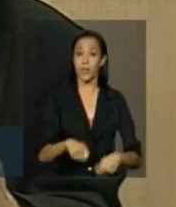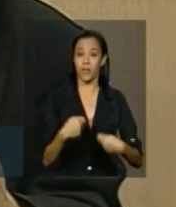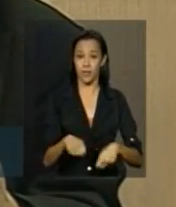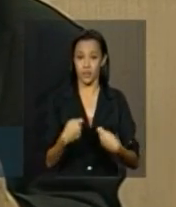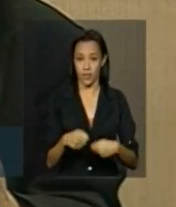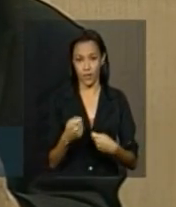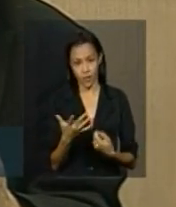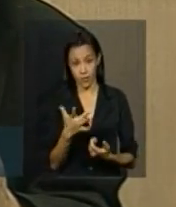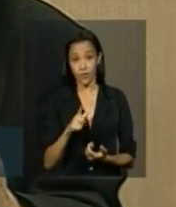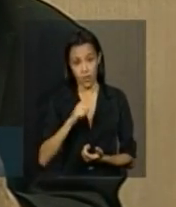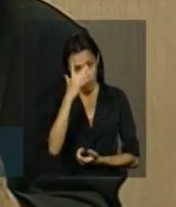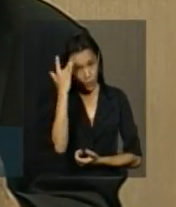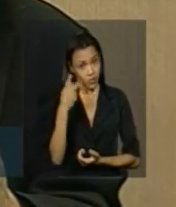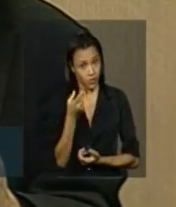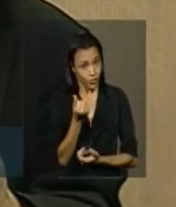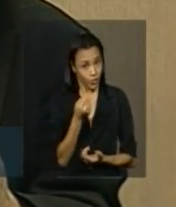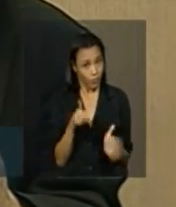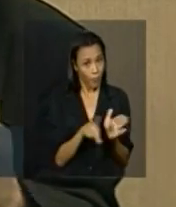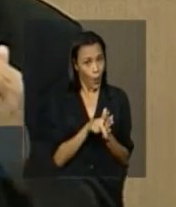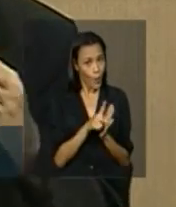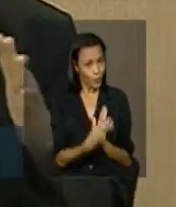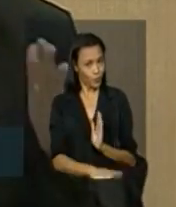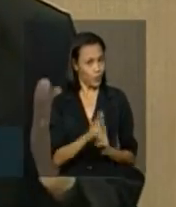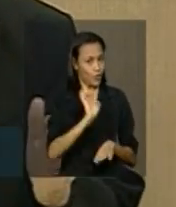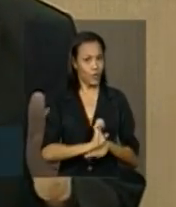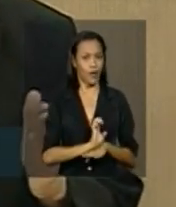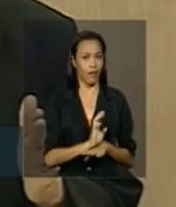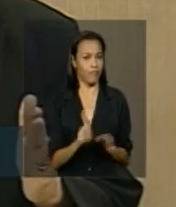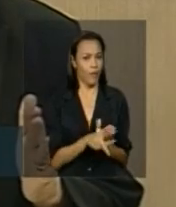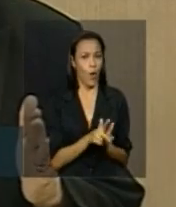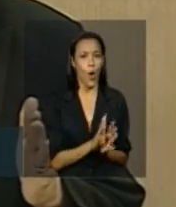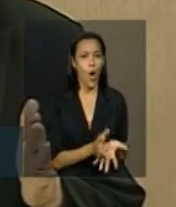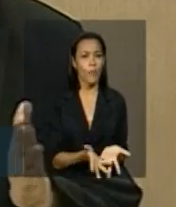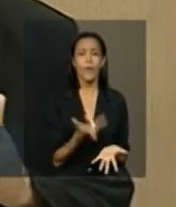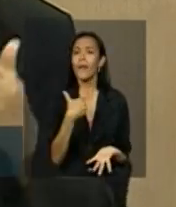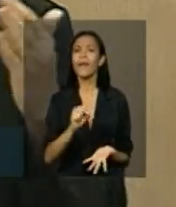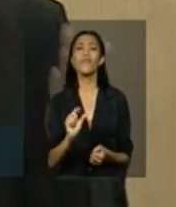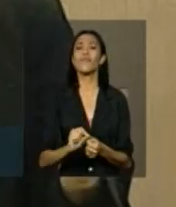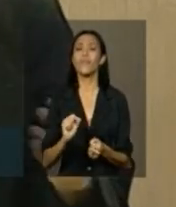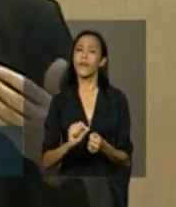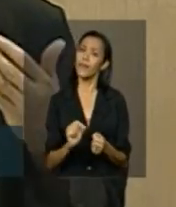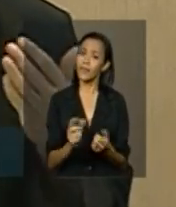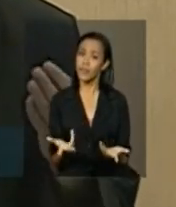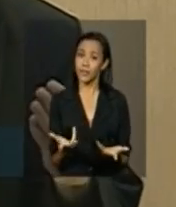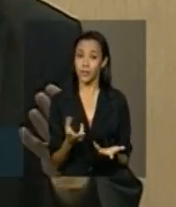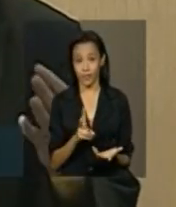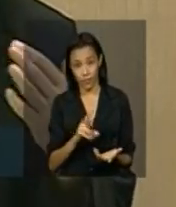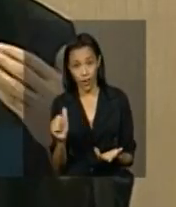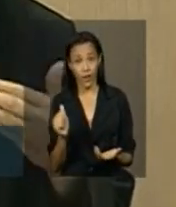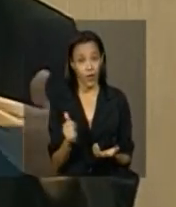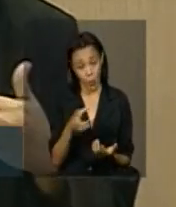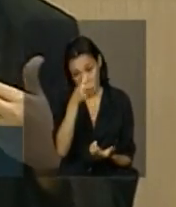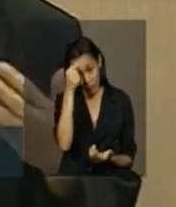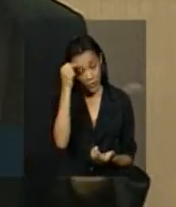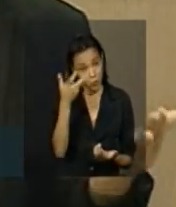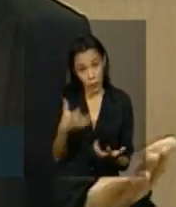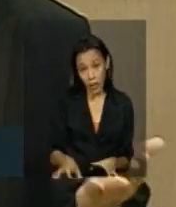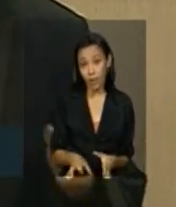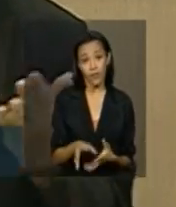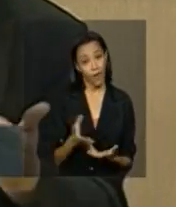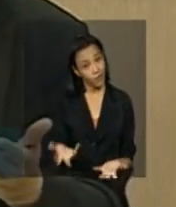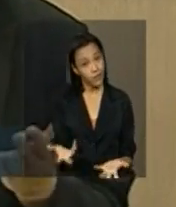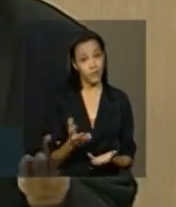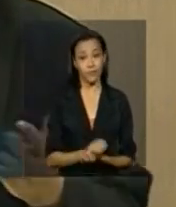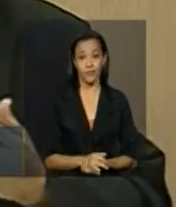pegar tem gente que tem financiamento próprio agora quem não o fez né vai certamente se for um problema o Prefeito Não quis para deixar